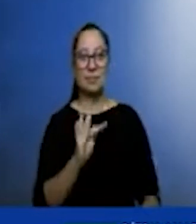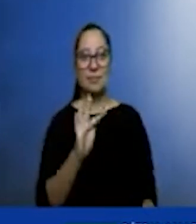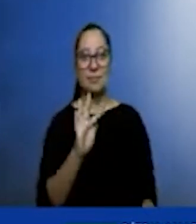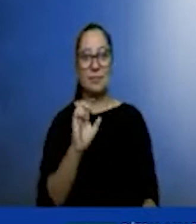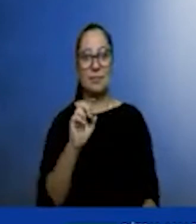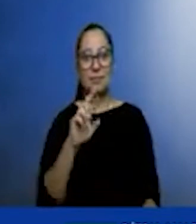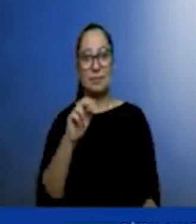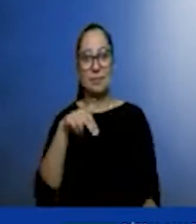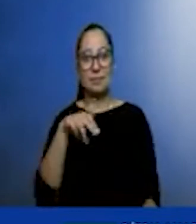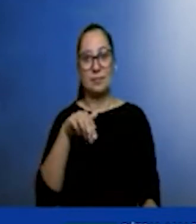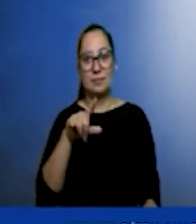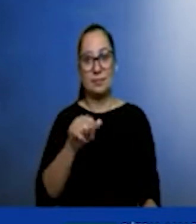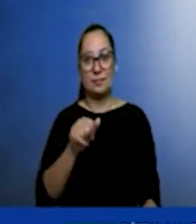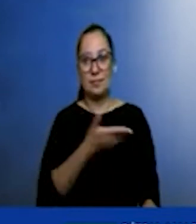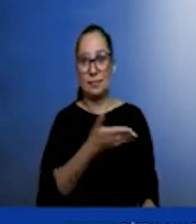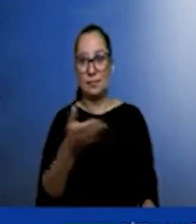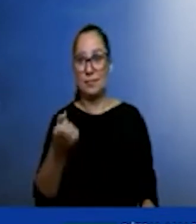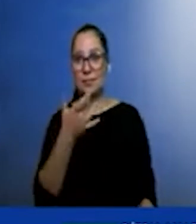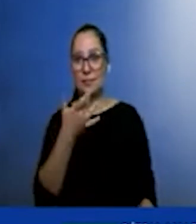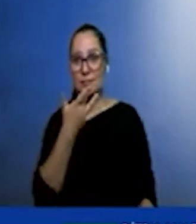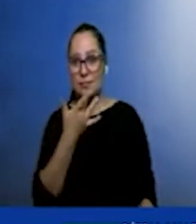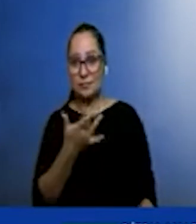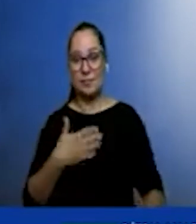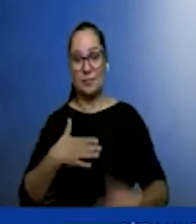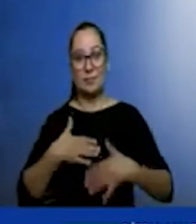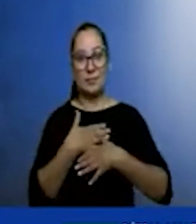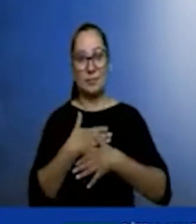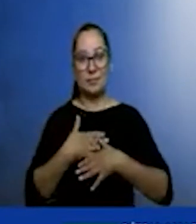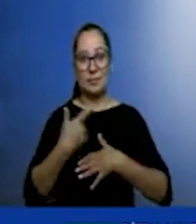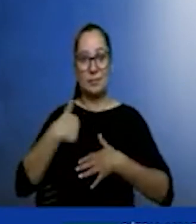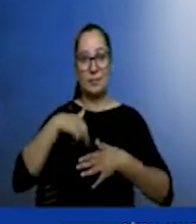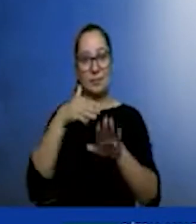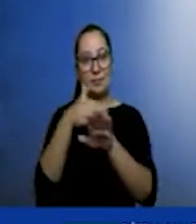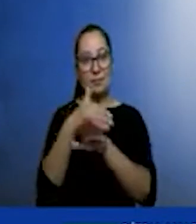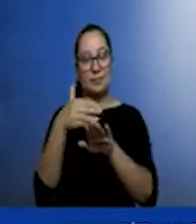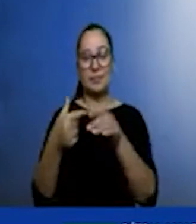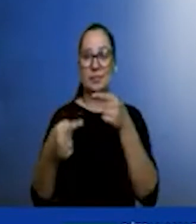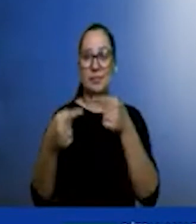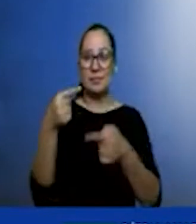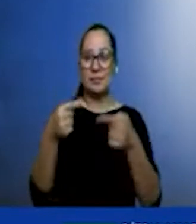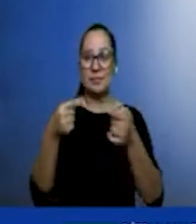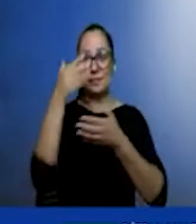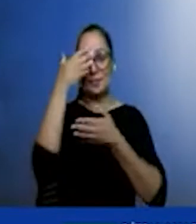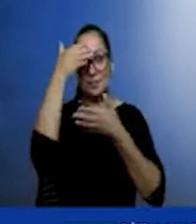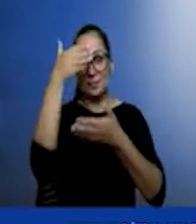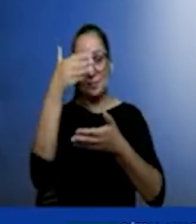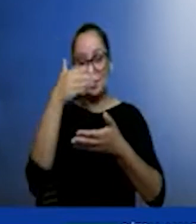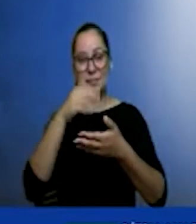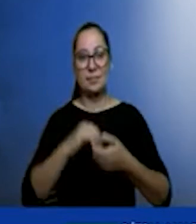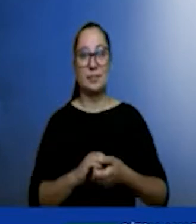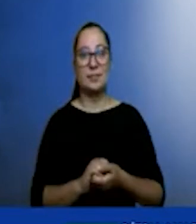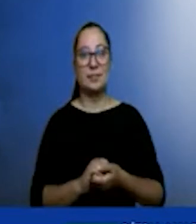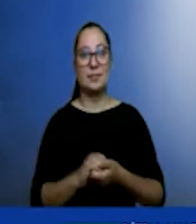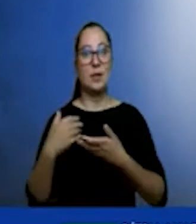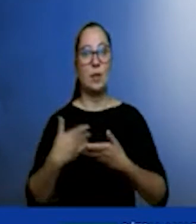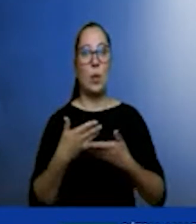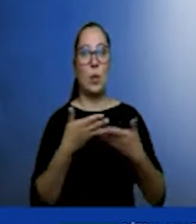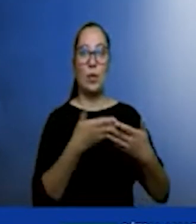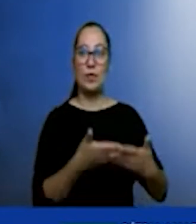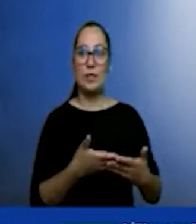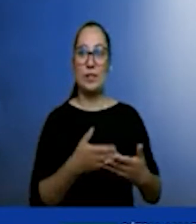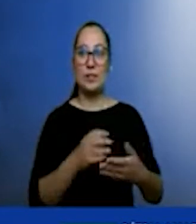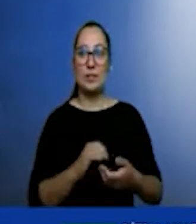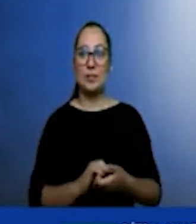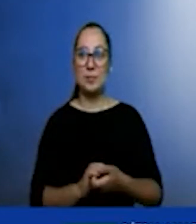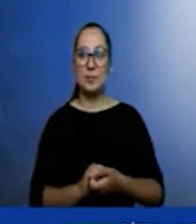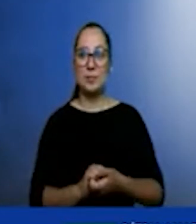Gente, boa tarde. É um prazer para o IBP participar dessa discussão. Agradeço ao CNI o convite. Eu